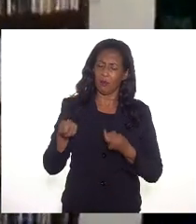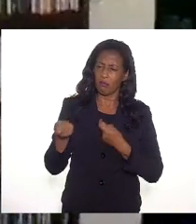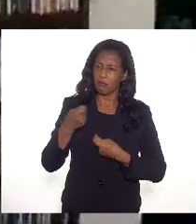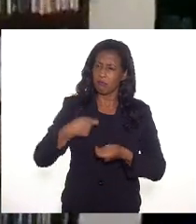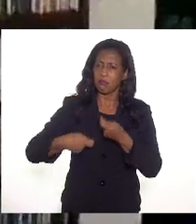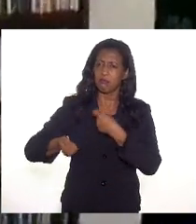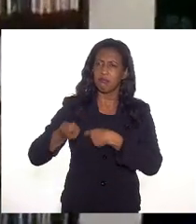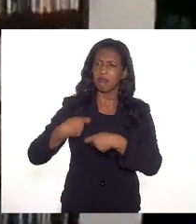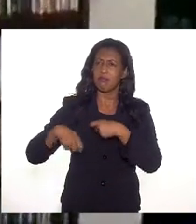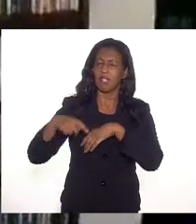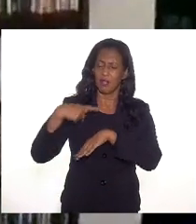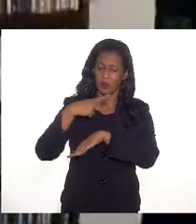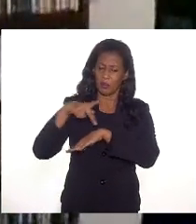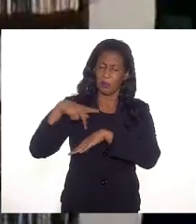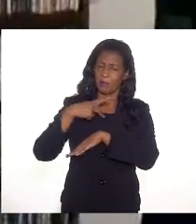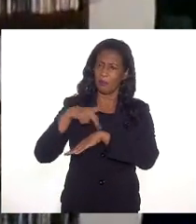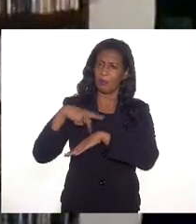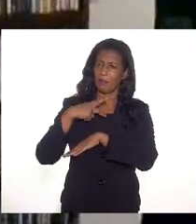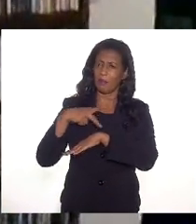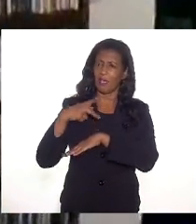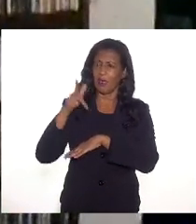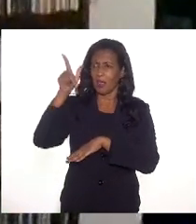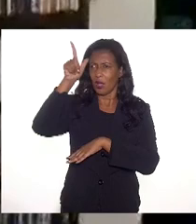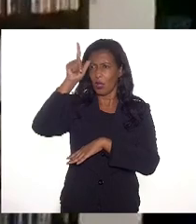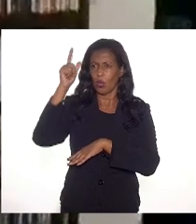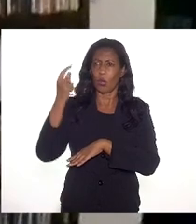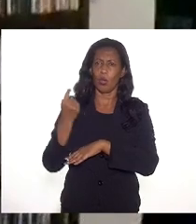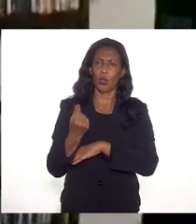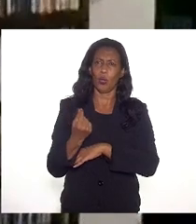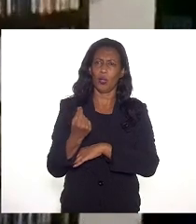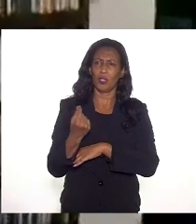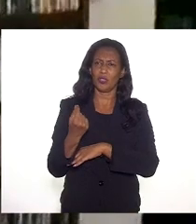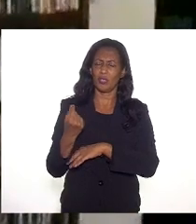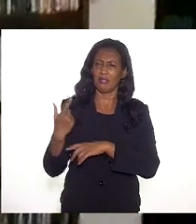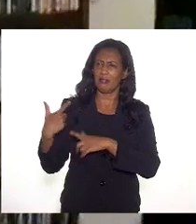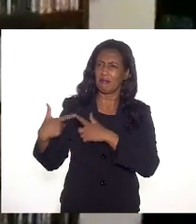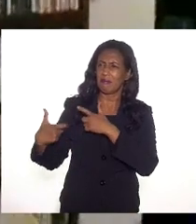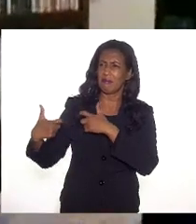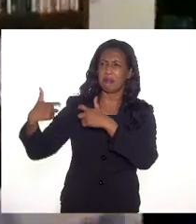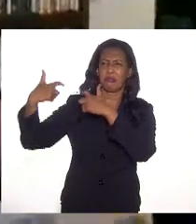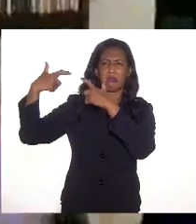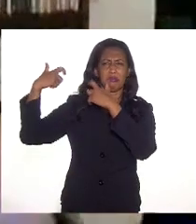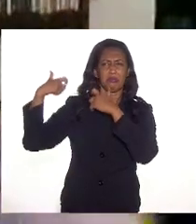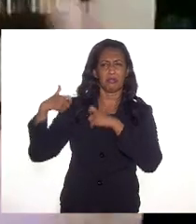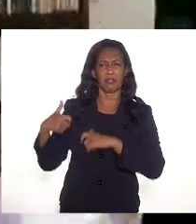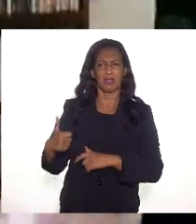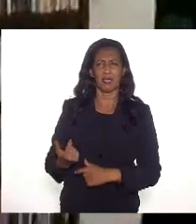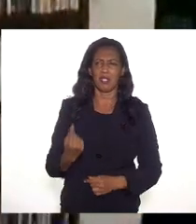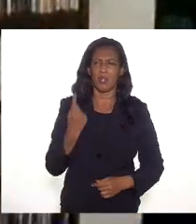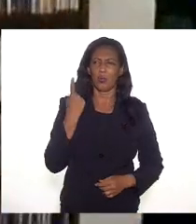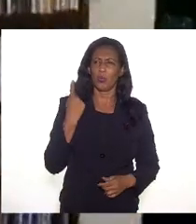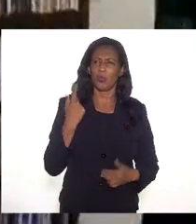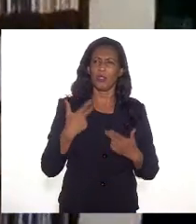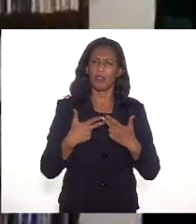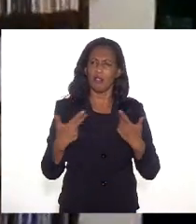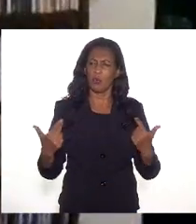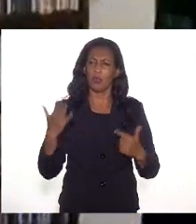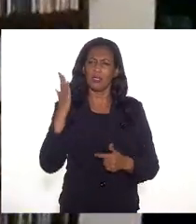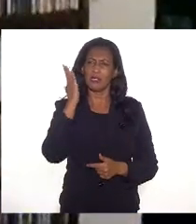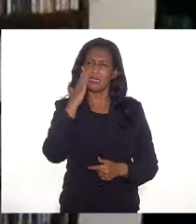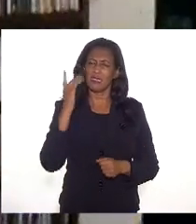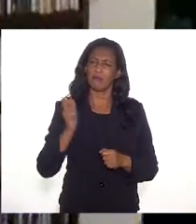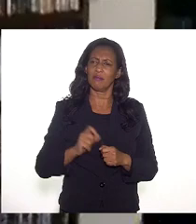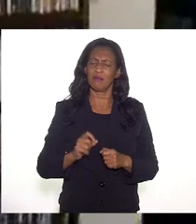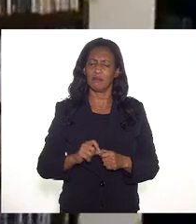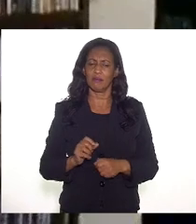esse país na lógica do conflito que é a única coisa que ele sabe trabalhar